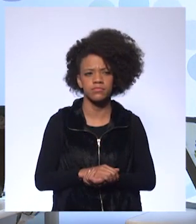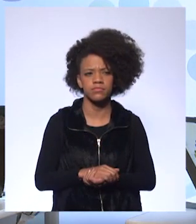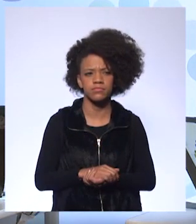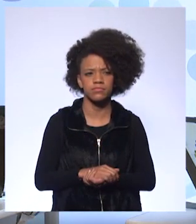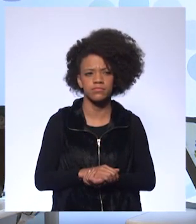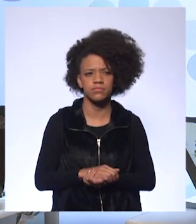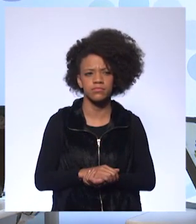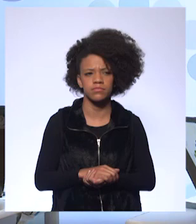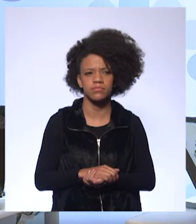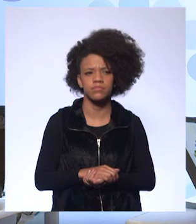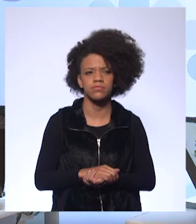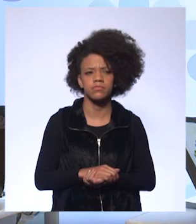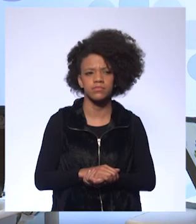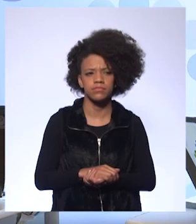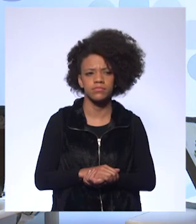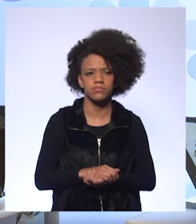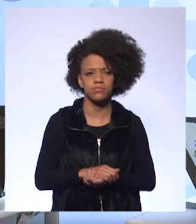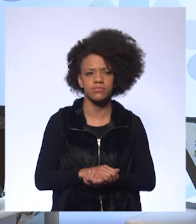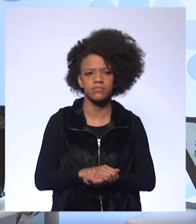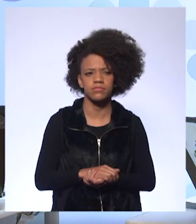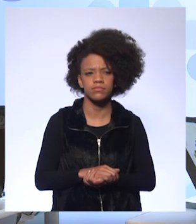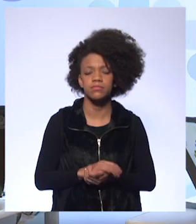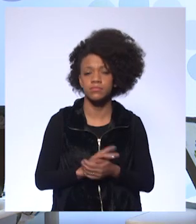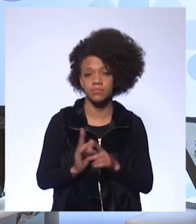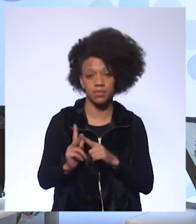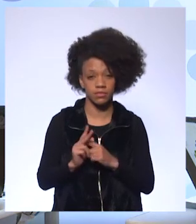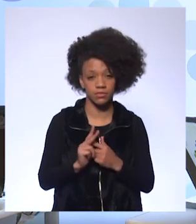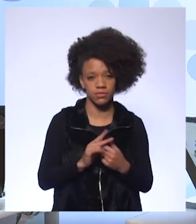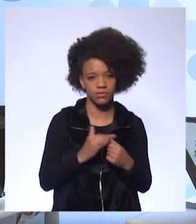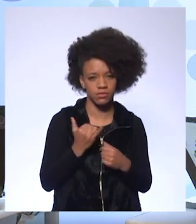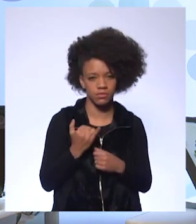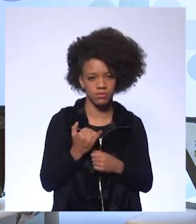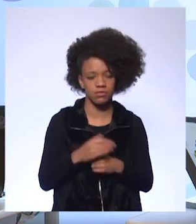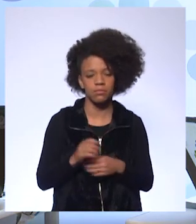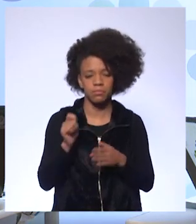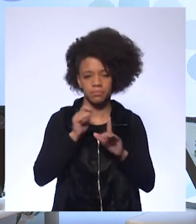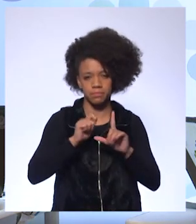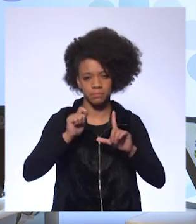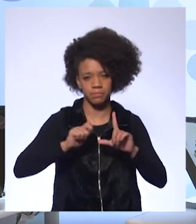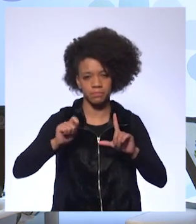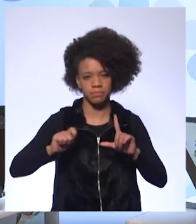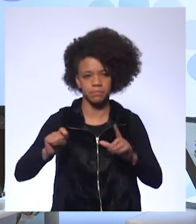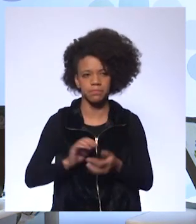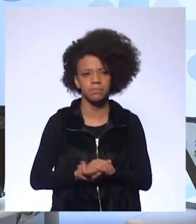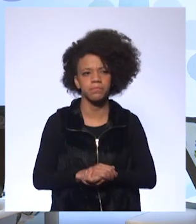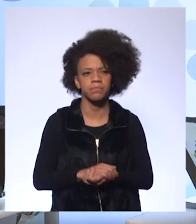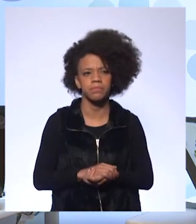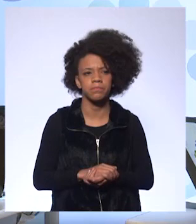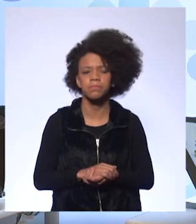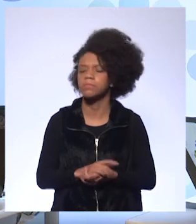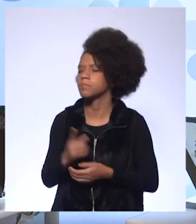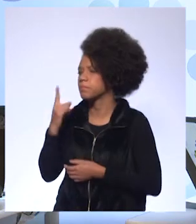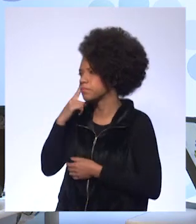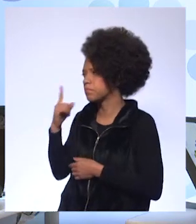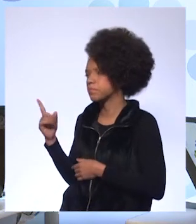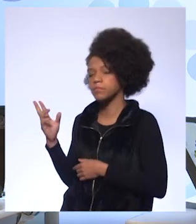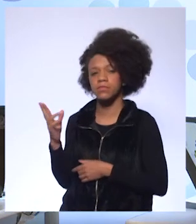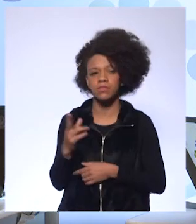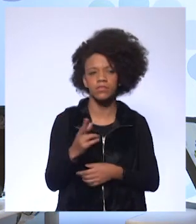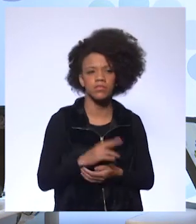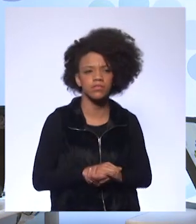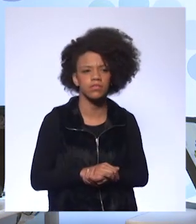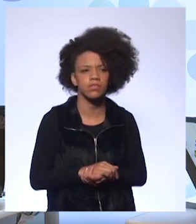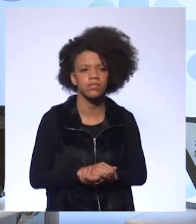fiquei aqui ok canetinha Ok olha só I think E